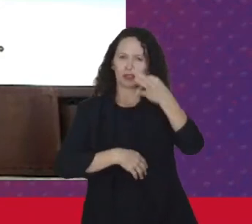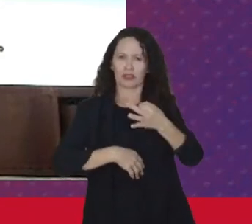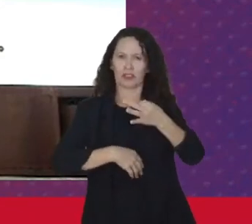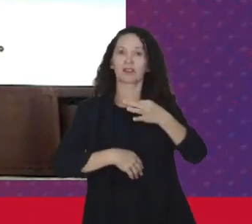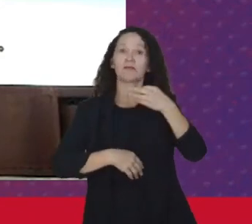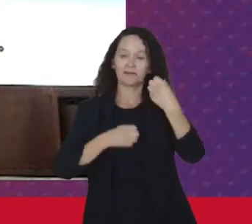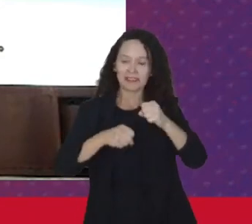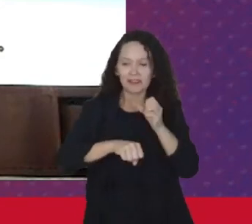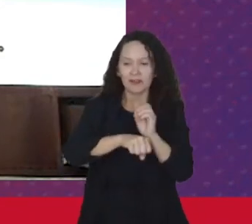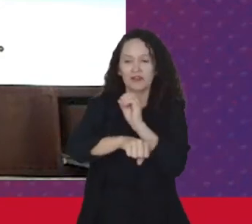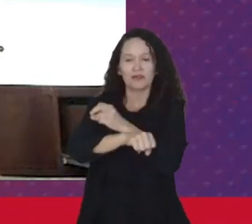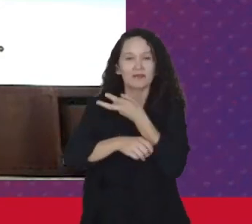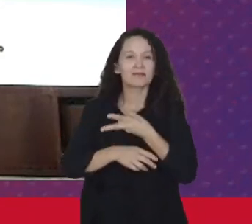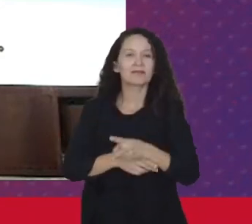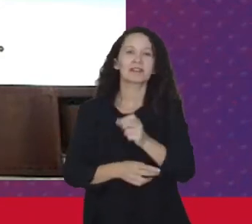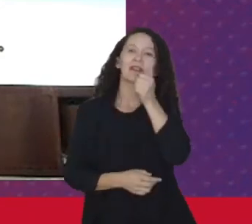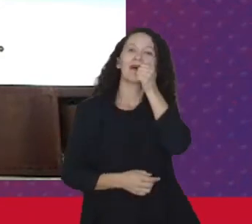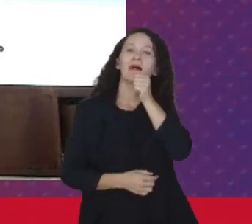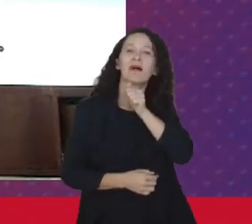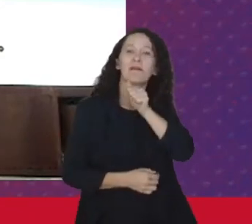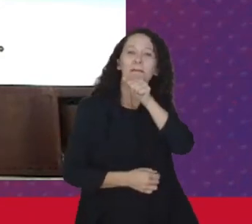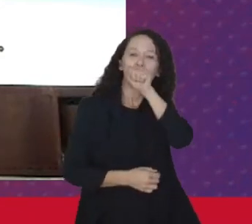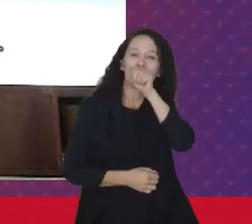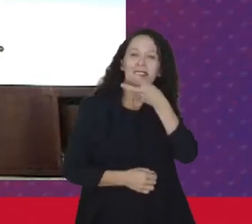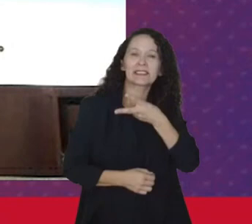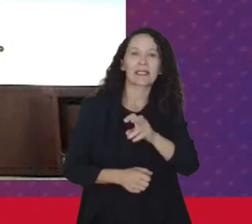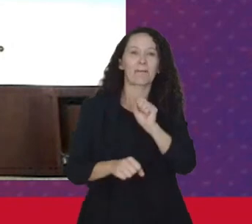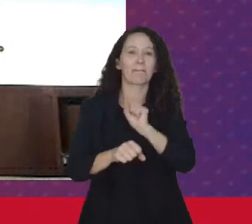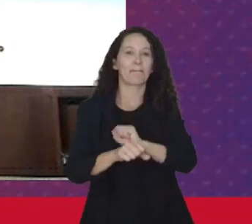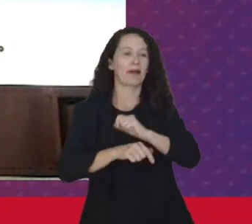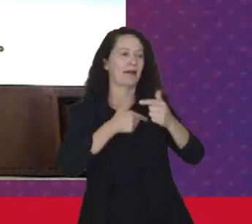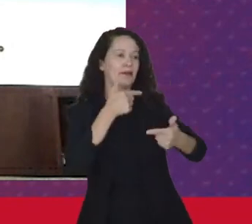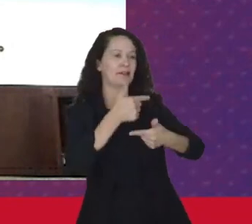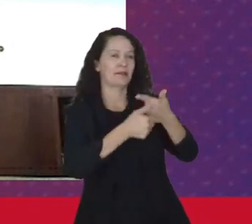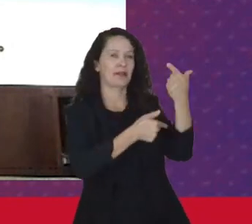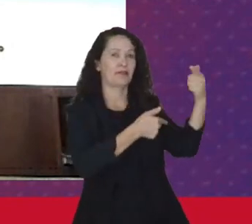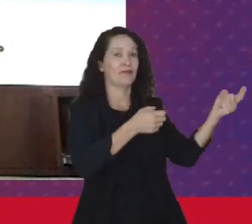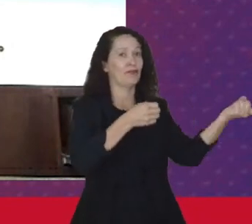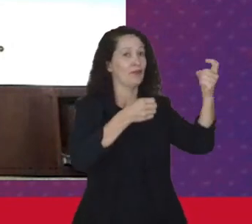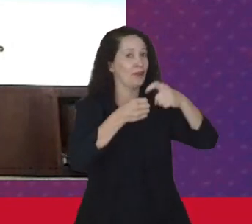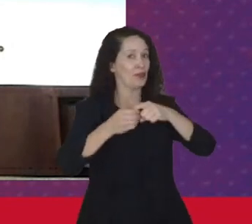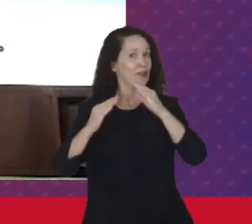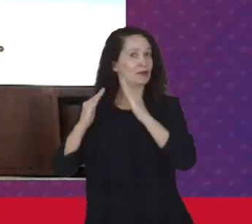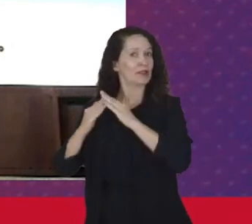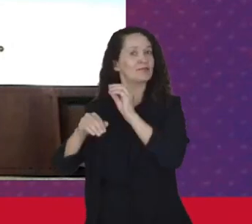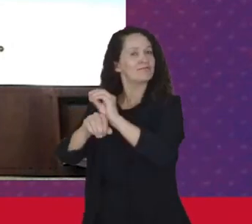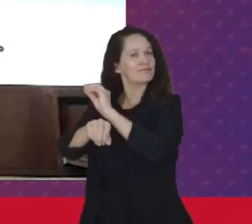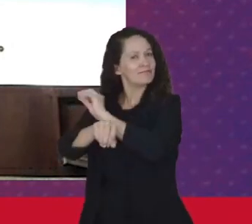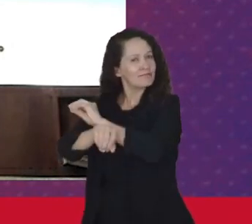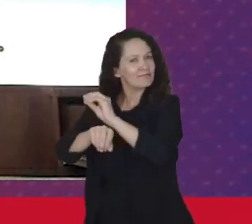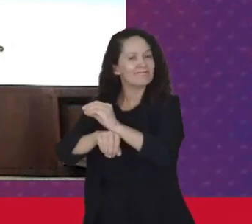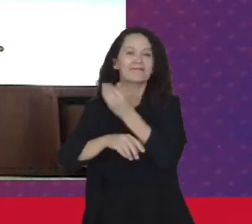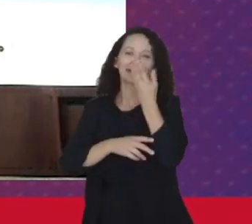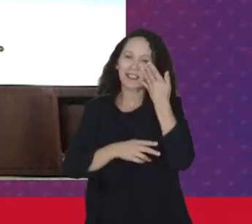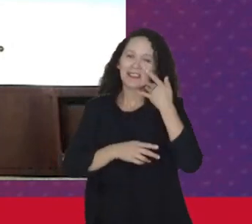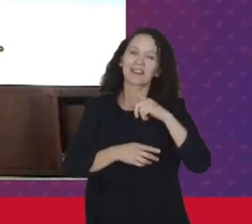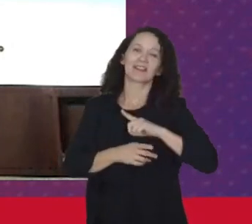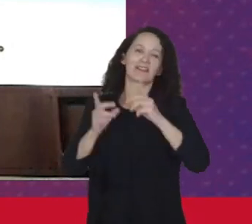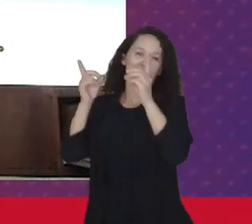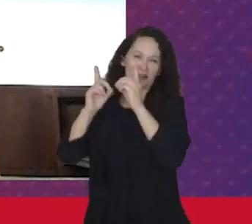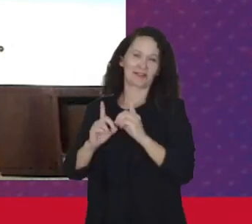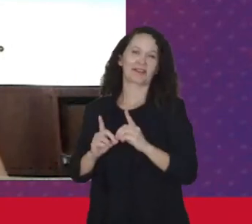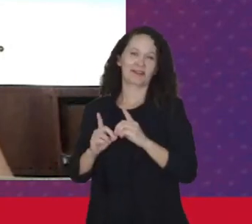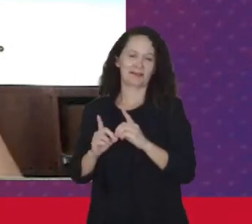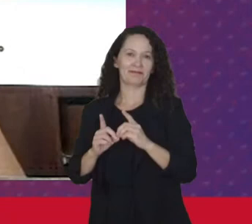precisar de cuidados. Então, é a mulher que muitas vezes deixa de trabalhar, sai do mercado de trabalho para poder cuidar da criança com